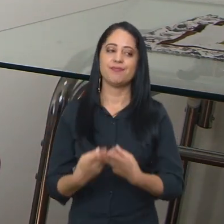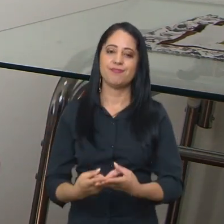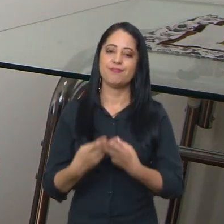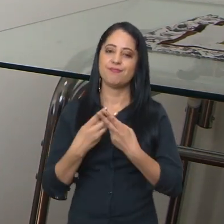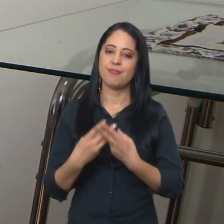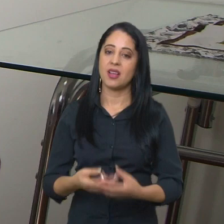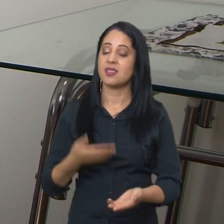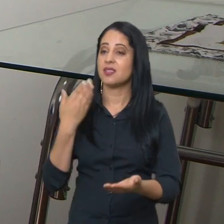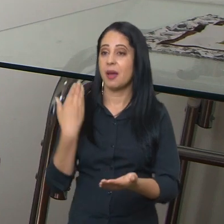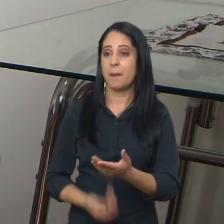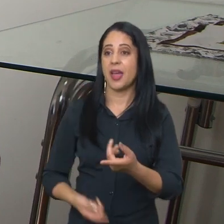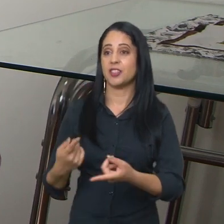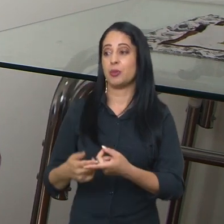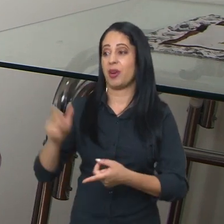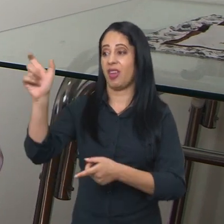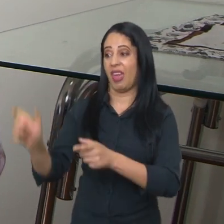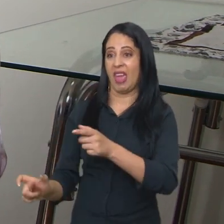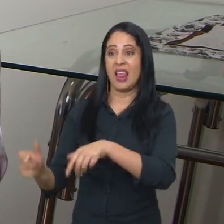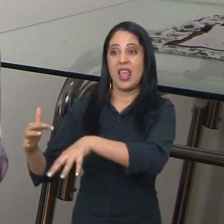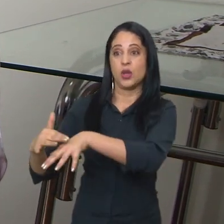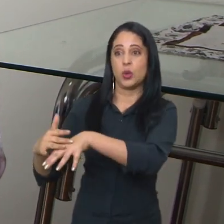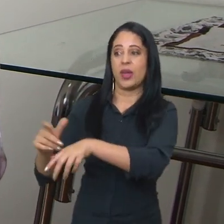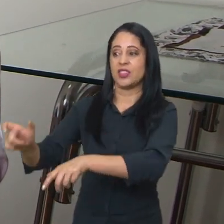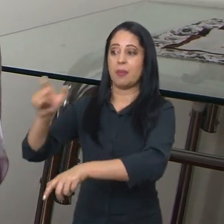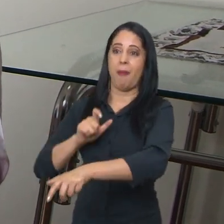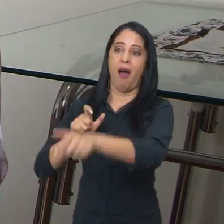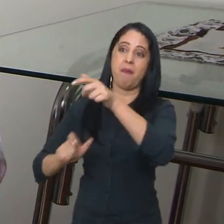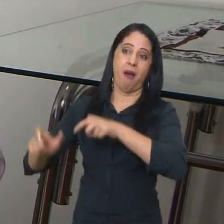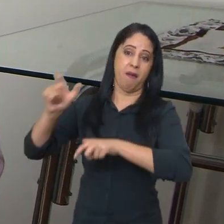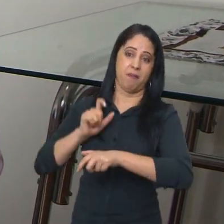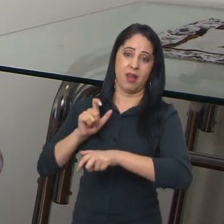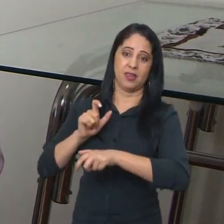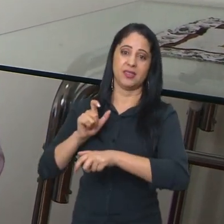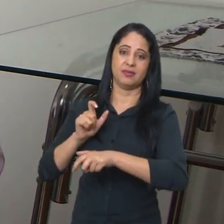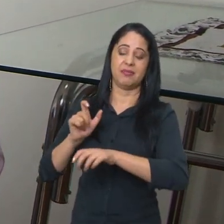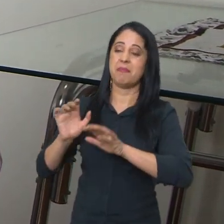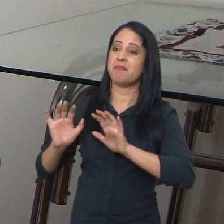escuta muitas coisas deles e a gente tem que entender que isso